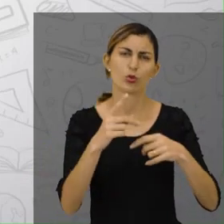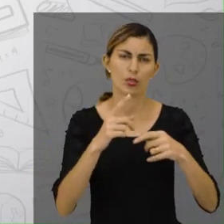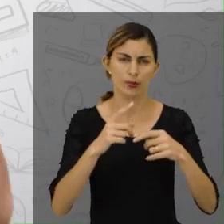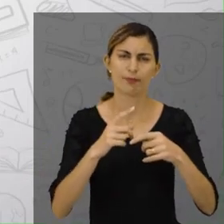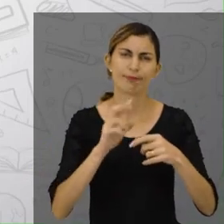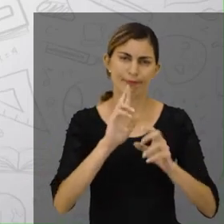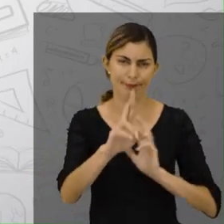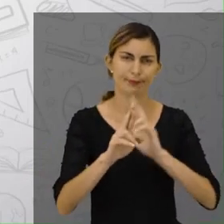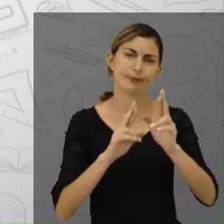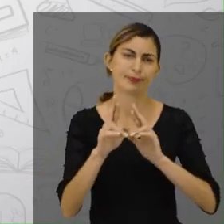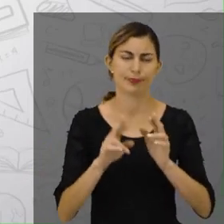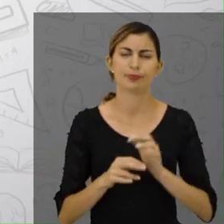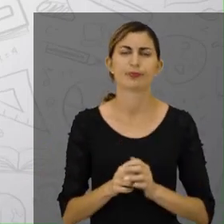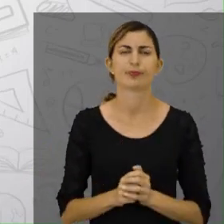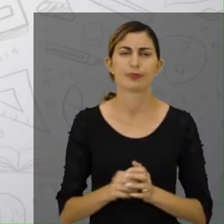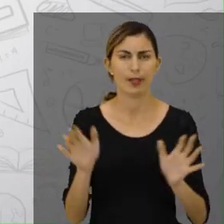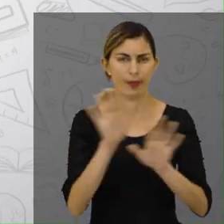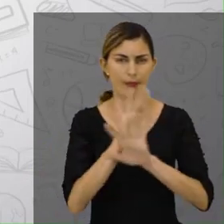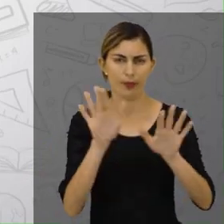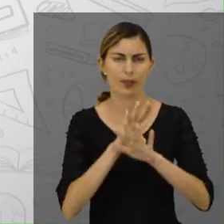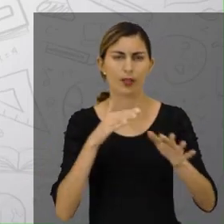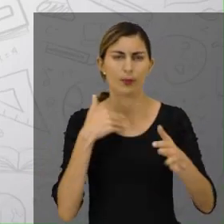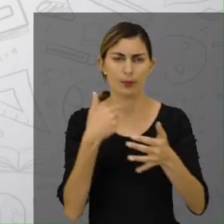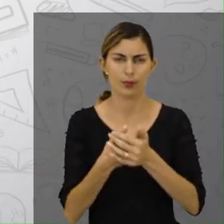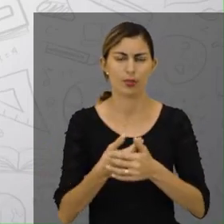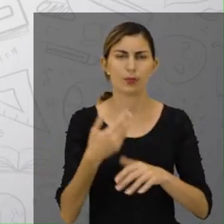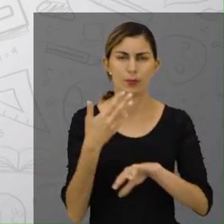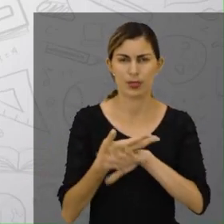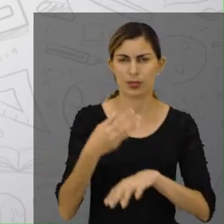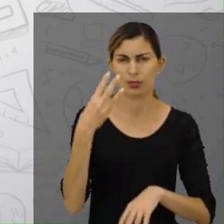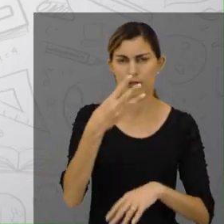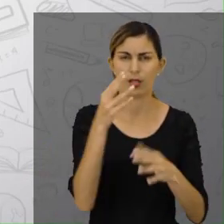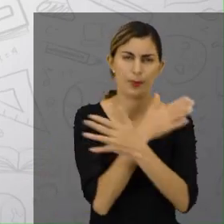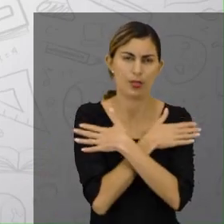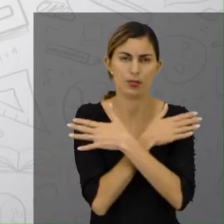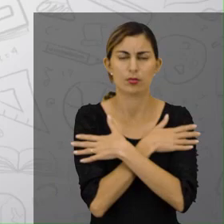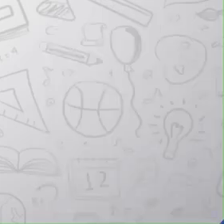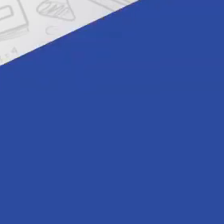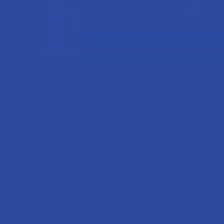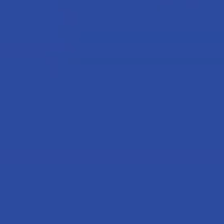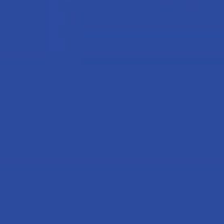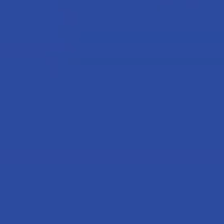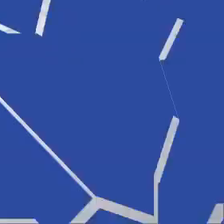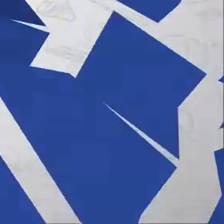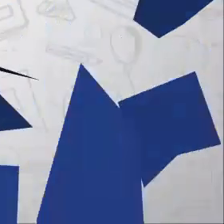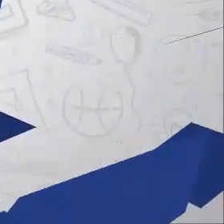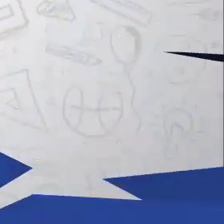para fazer as devidas considerações. Até a competência 3, um abraço.